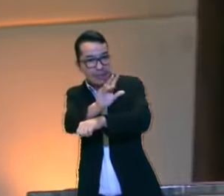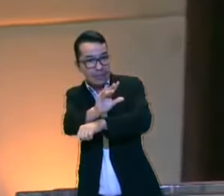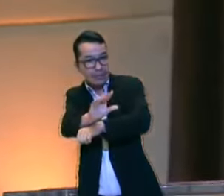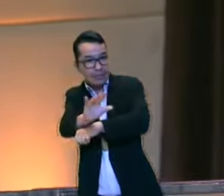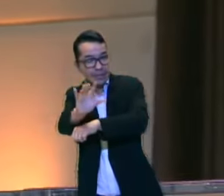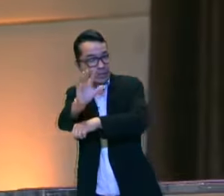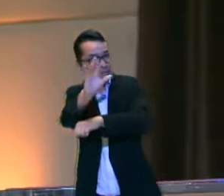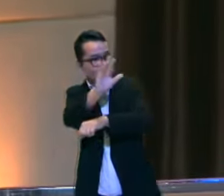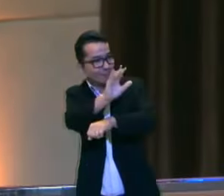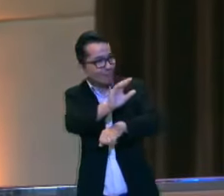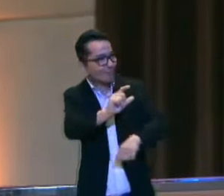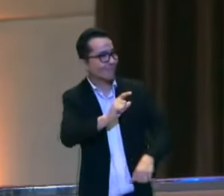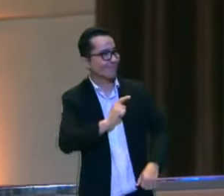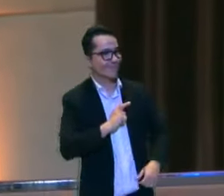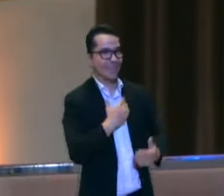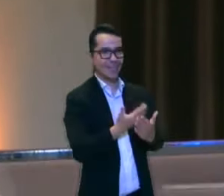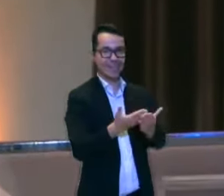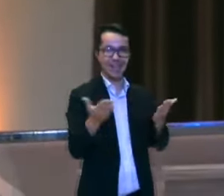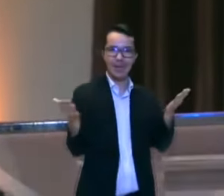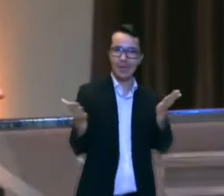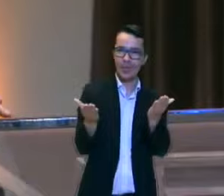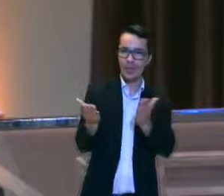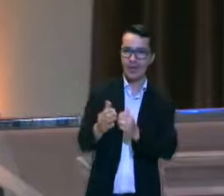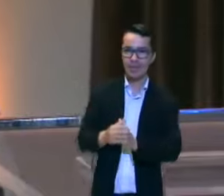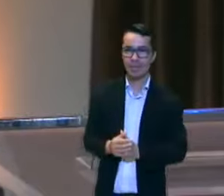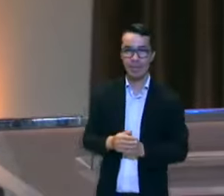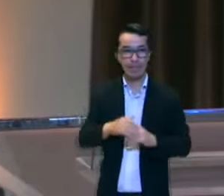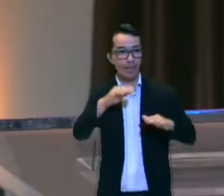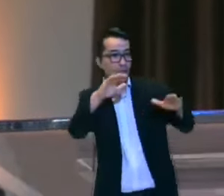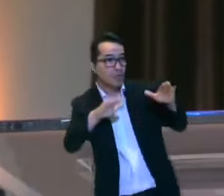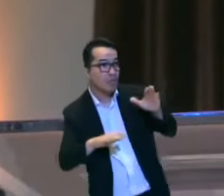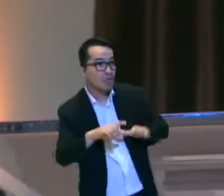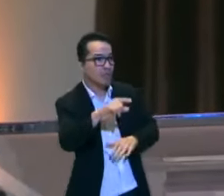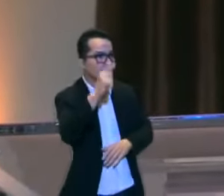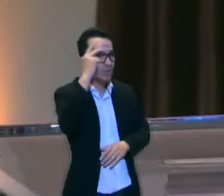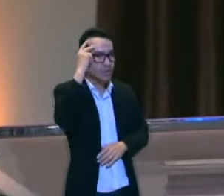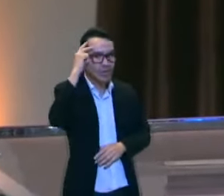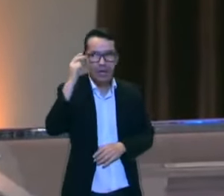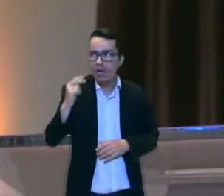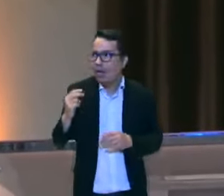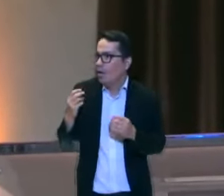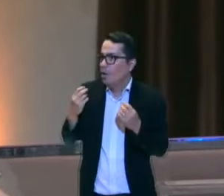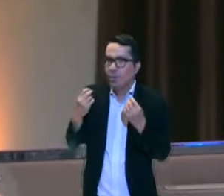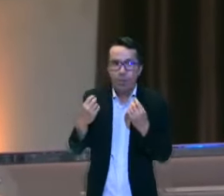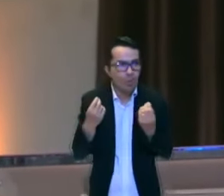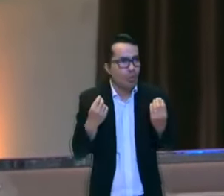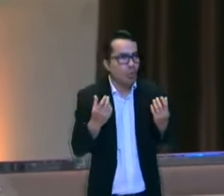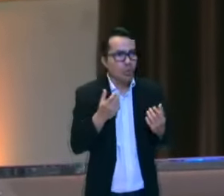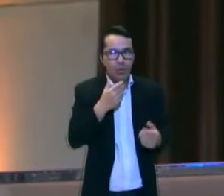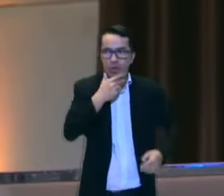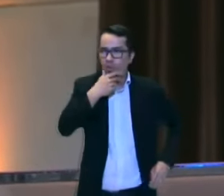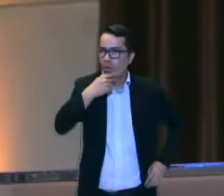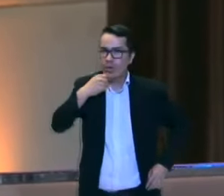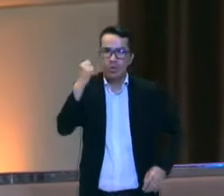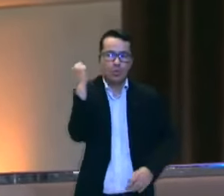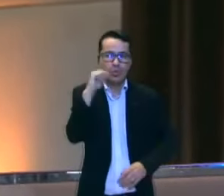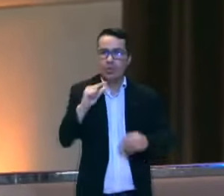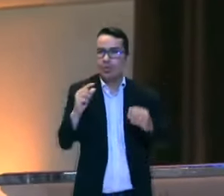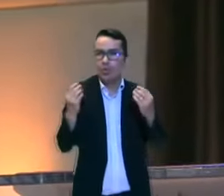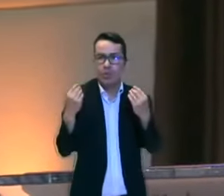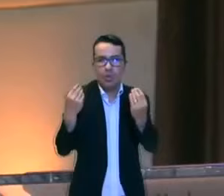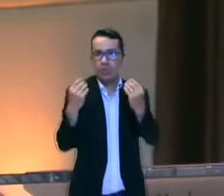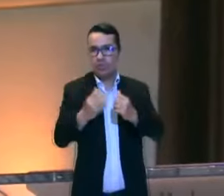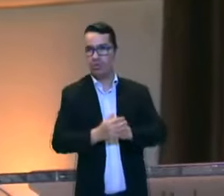de artimanha? A Bíblia vai dizer, as nossas armas não